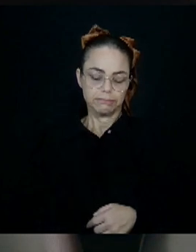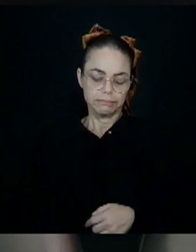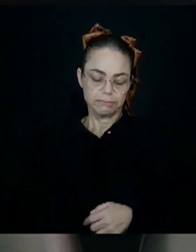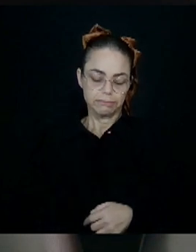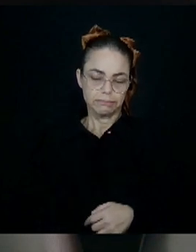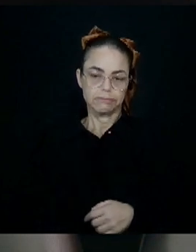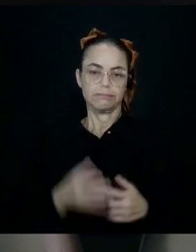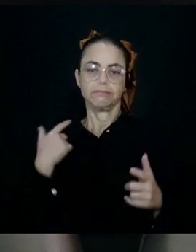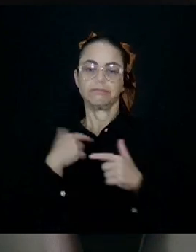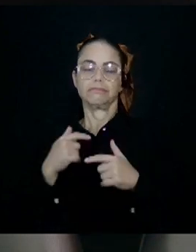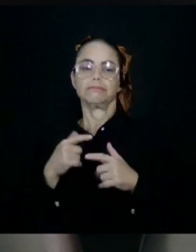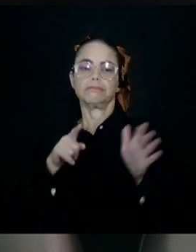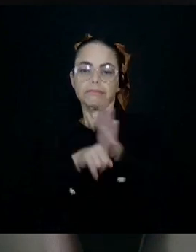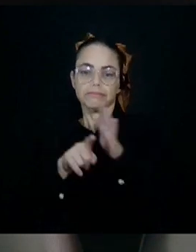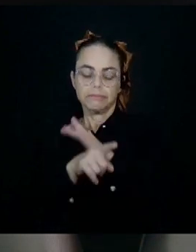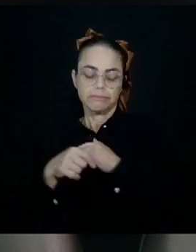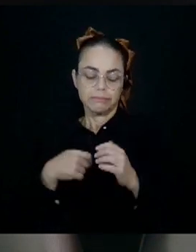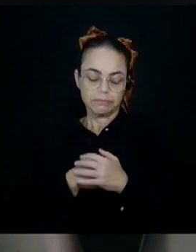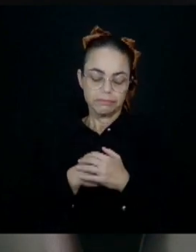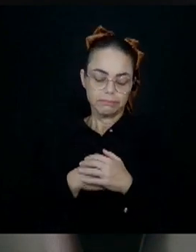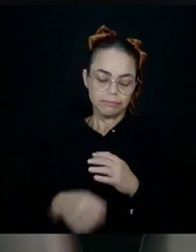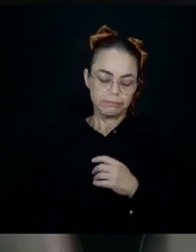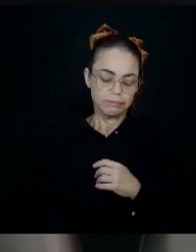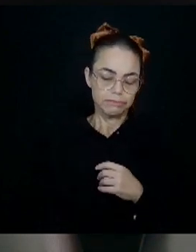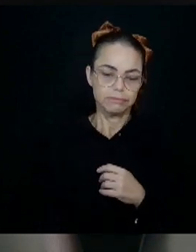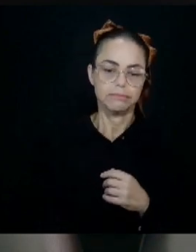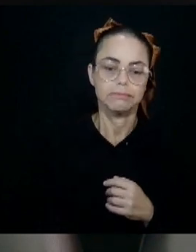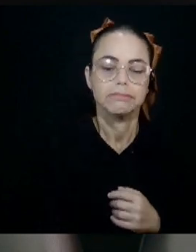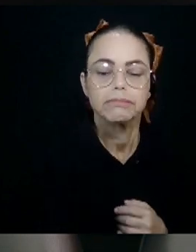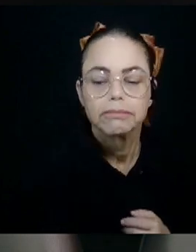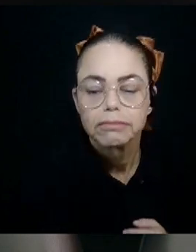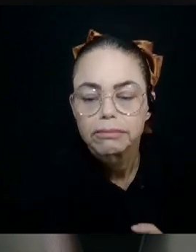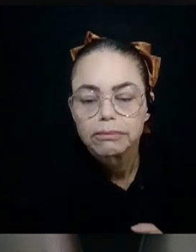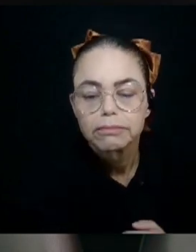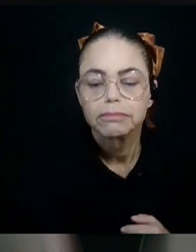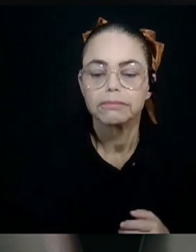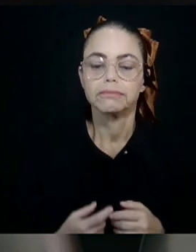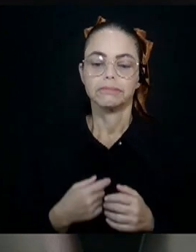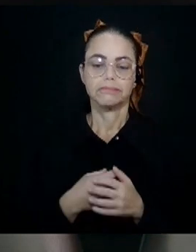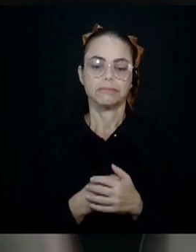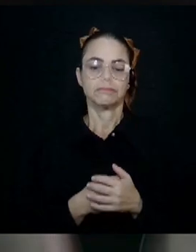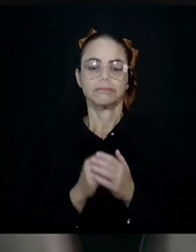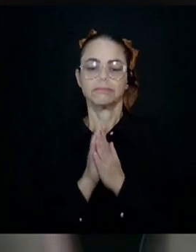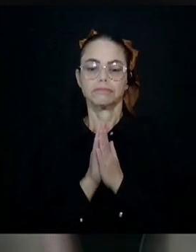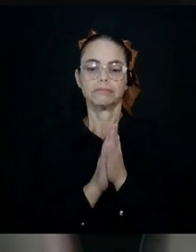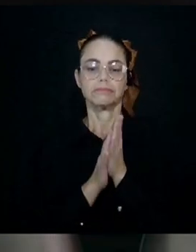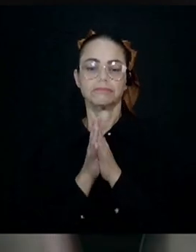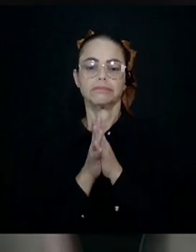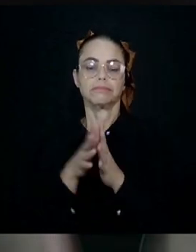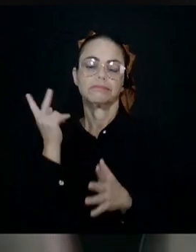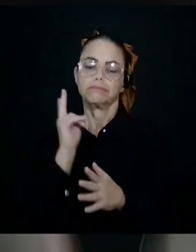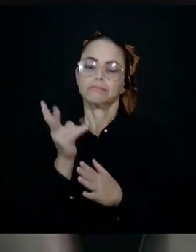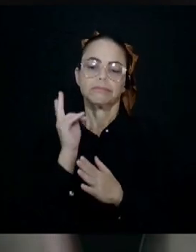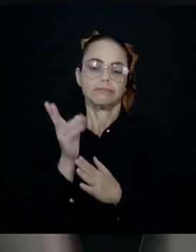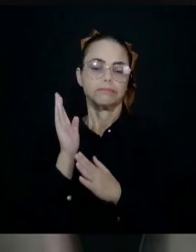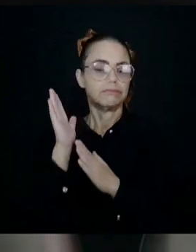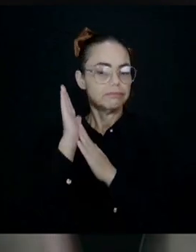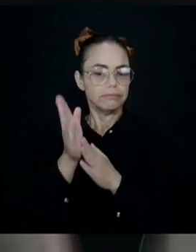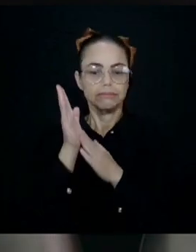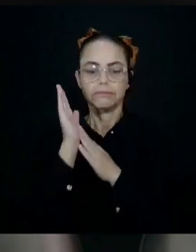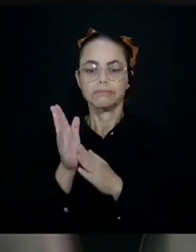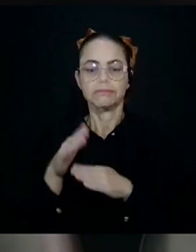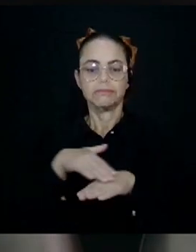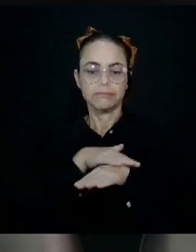essa questão do medo, né, mesmo com tantos avanços, e vamos seguir avançando, vamos seguir conversando